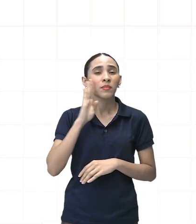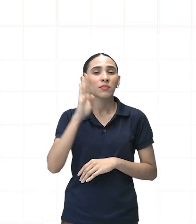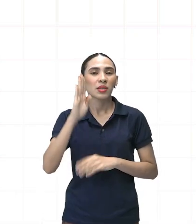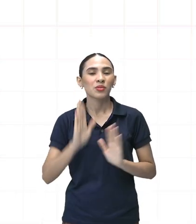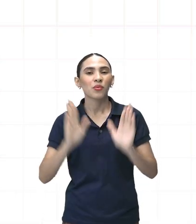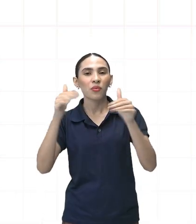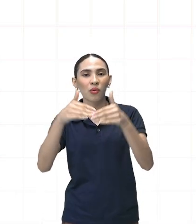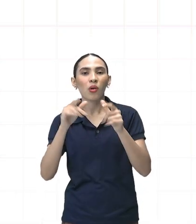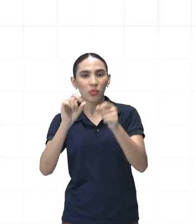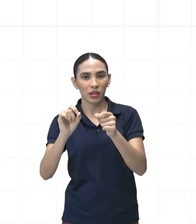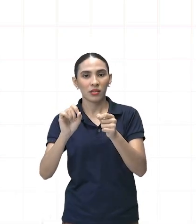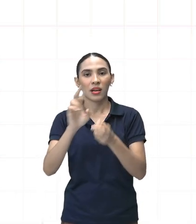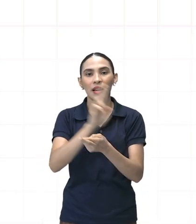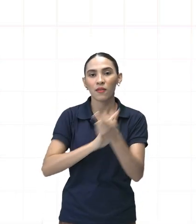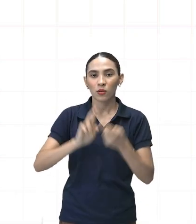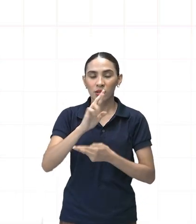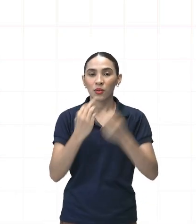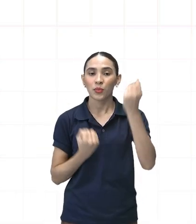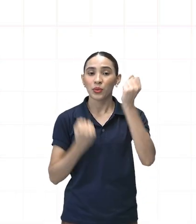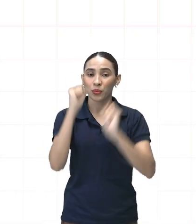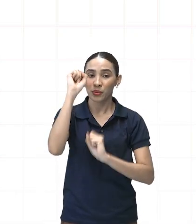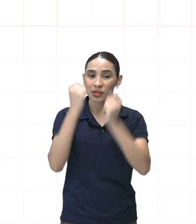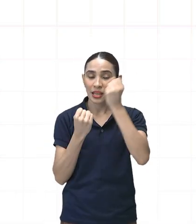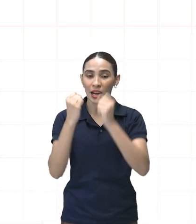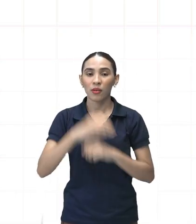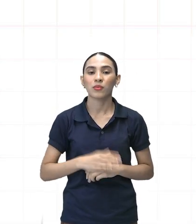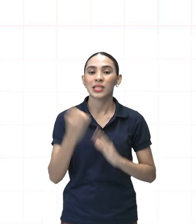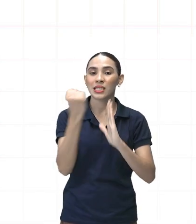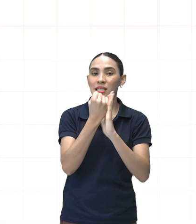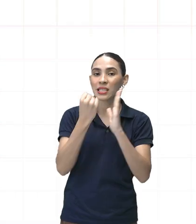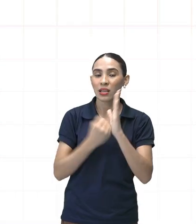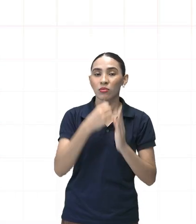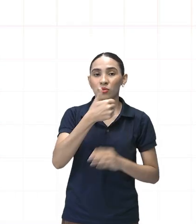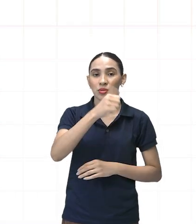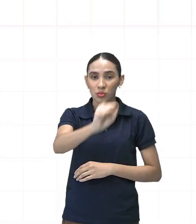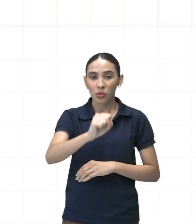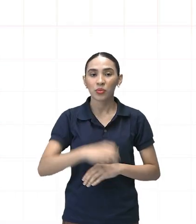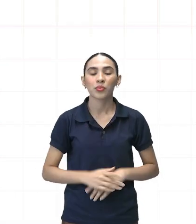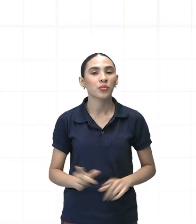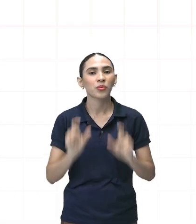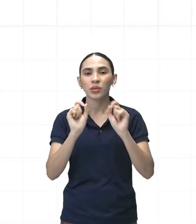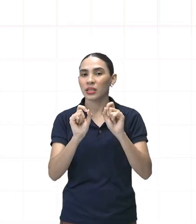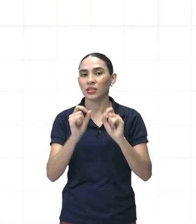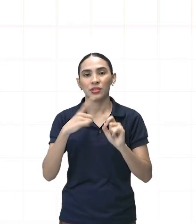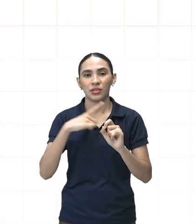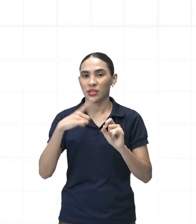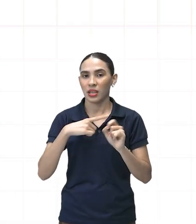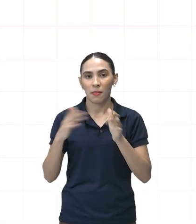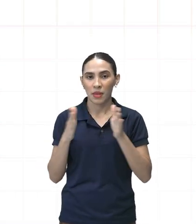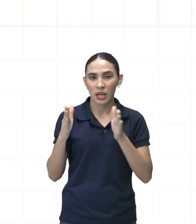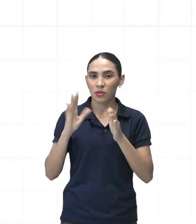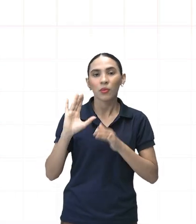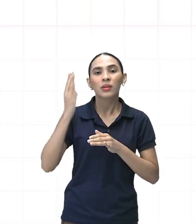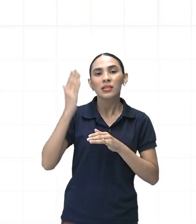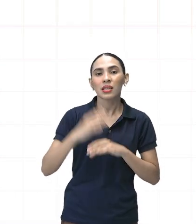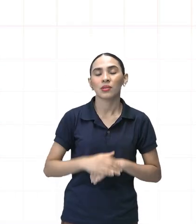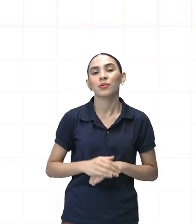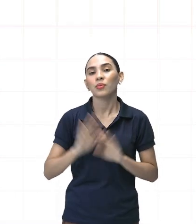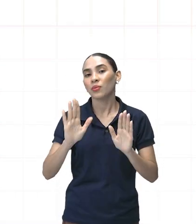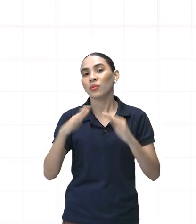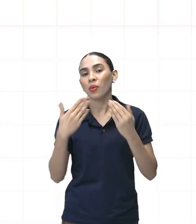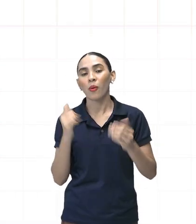ali o período da Revolução Industrial, no século XVIII, o que estava ocorrendo naquele período com